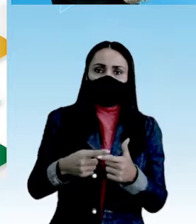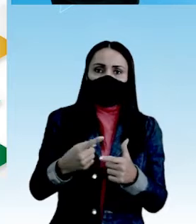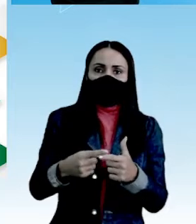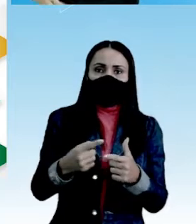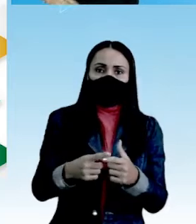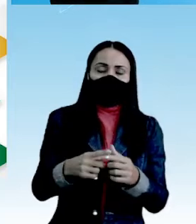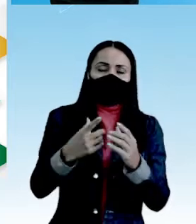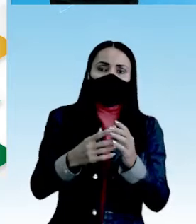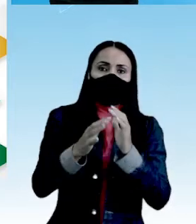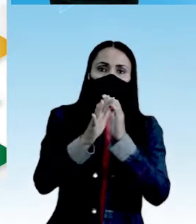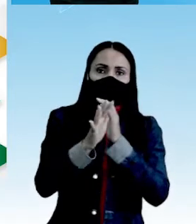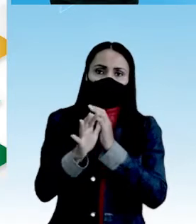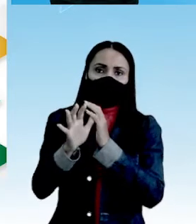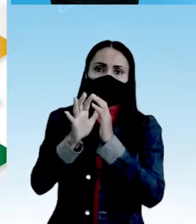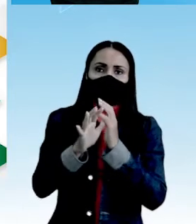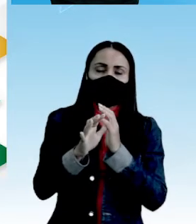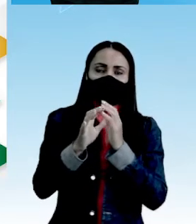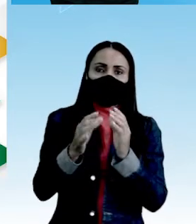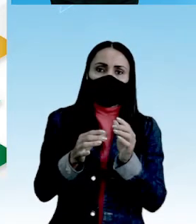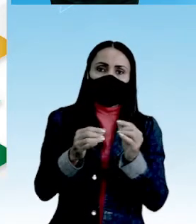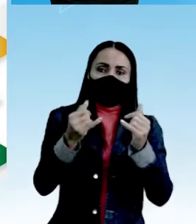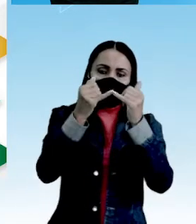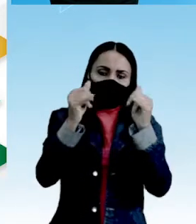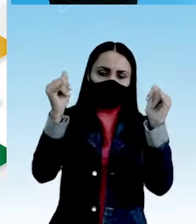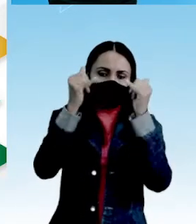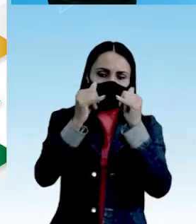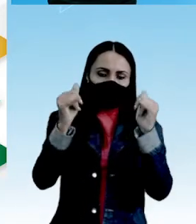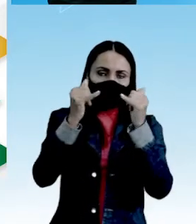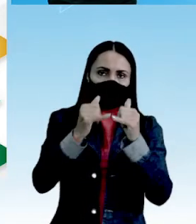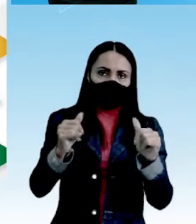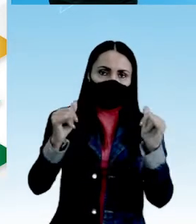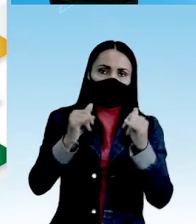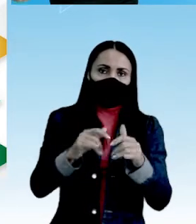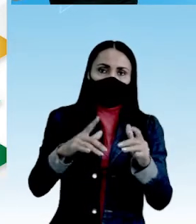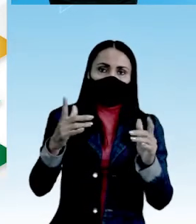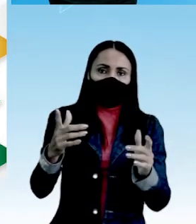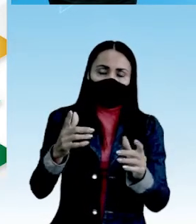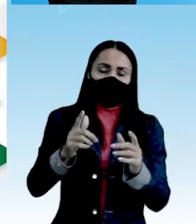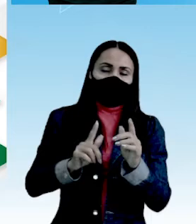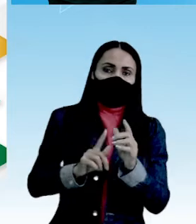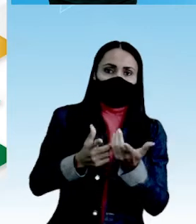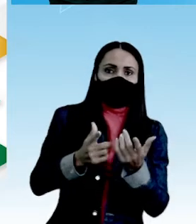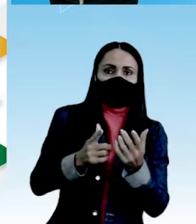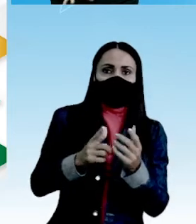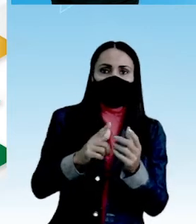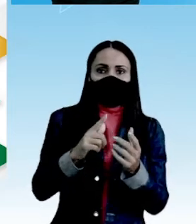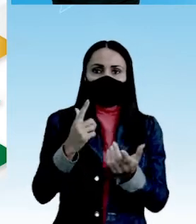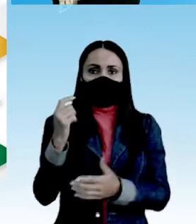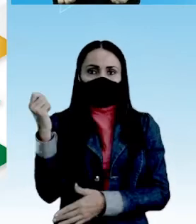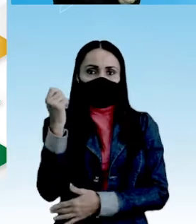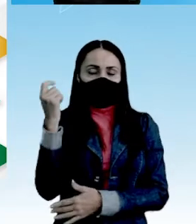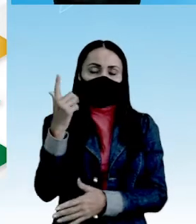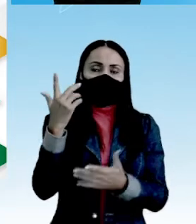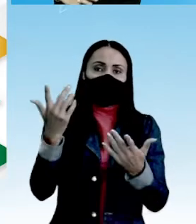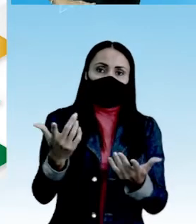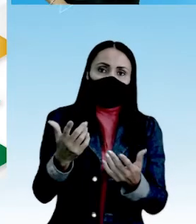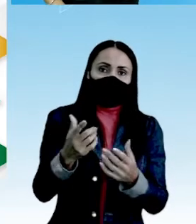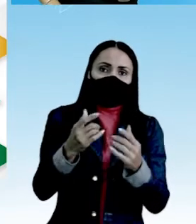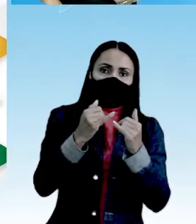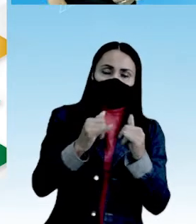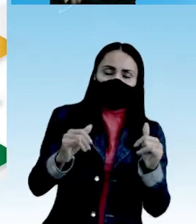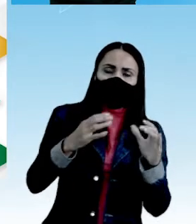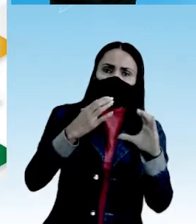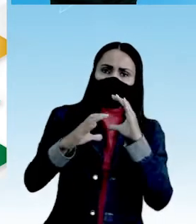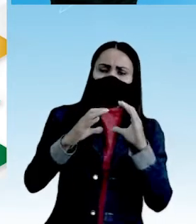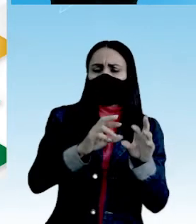cordas, de sopro, instrumentos mais graves, outros mais agudos, as vozes também, o canto, ele também vai ser diferente,